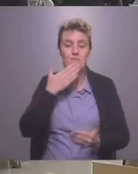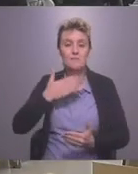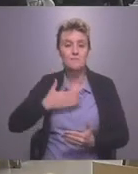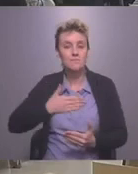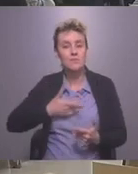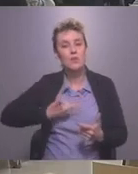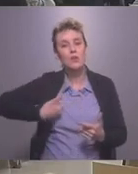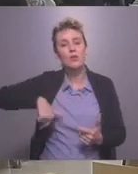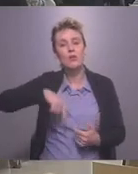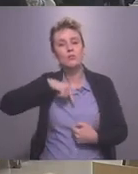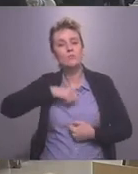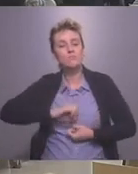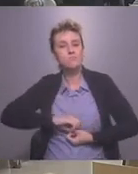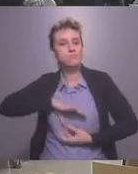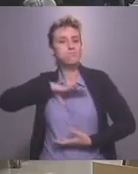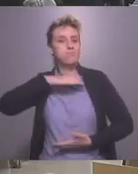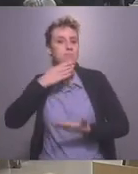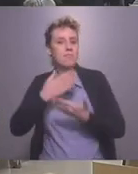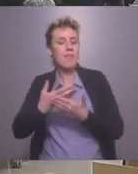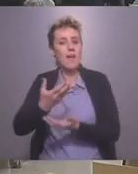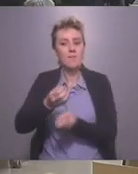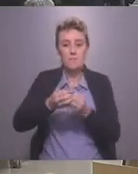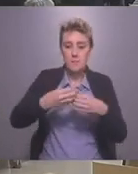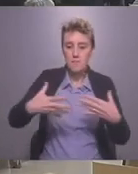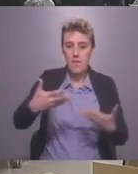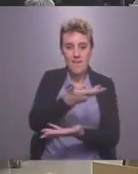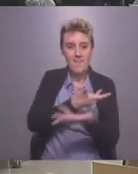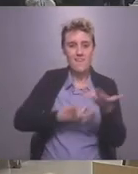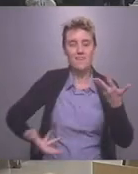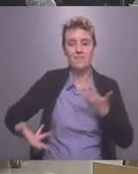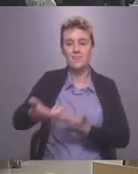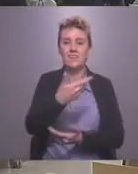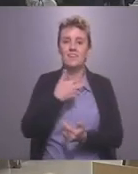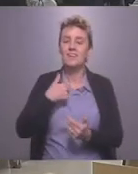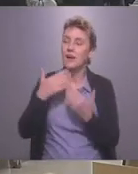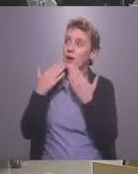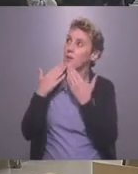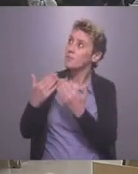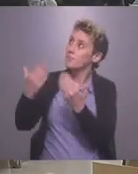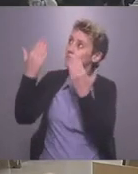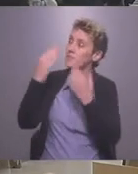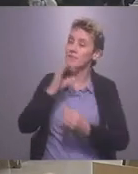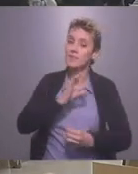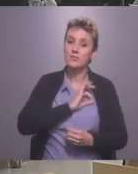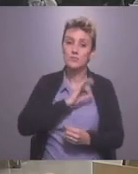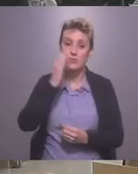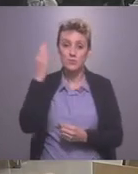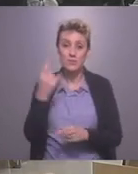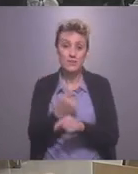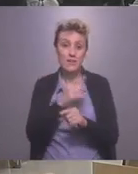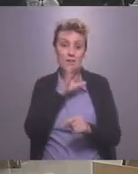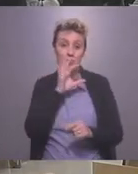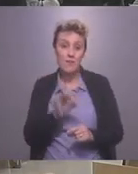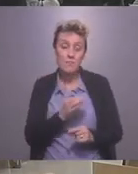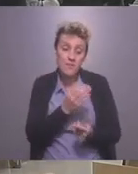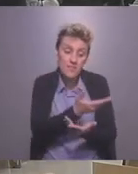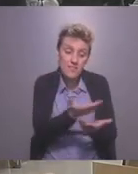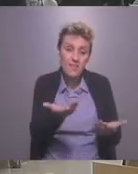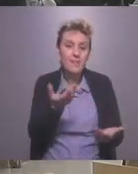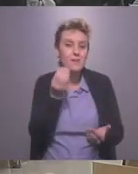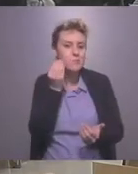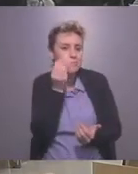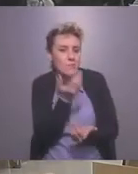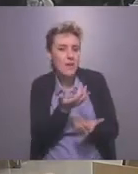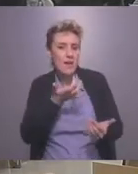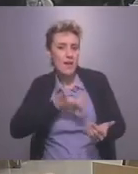de crescer e de partilhar. Damos-te graças, Senhor, pelas famílias que são lugar de amor e de